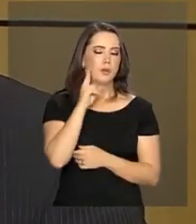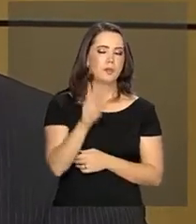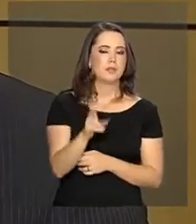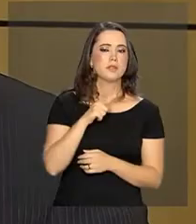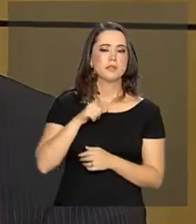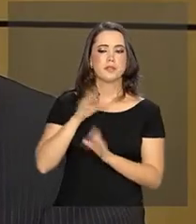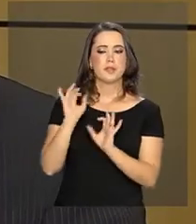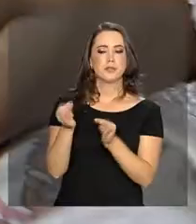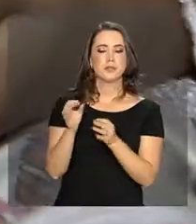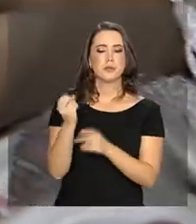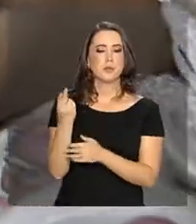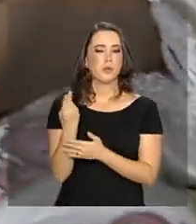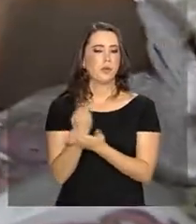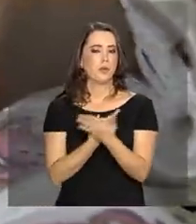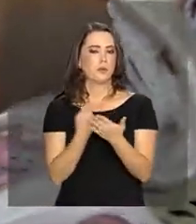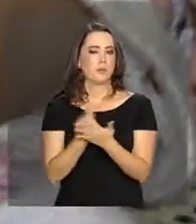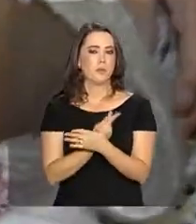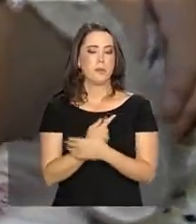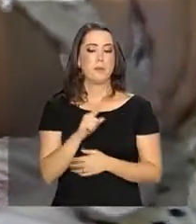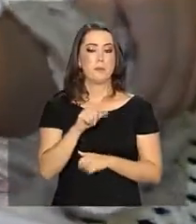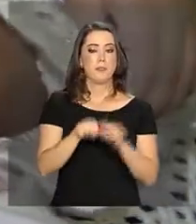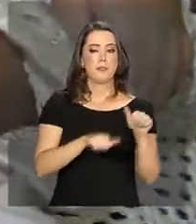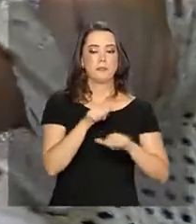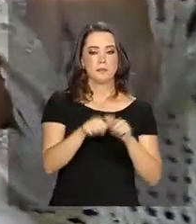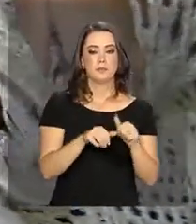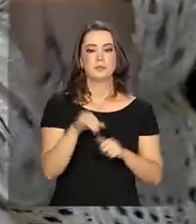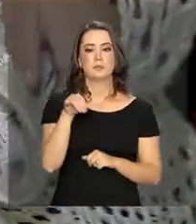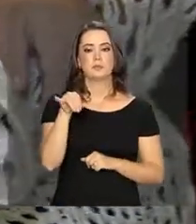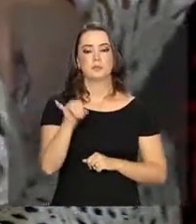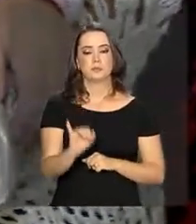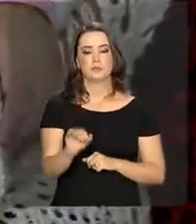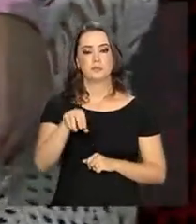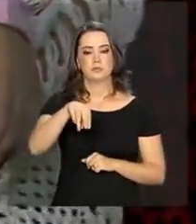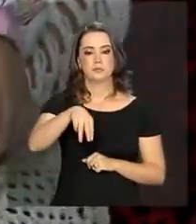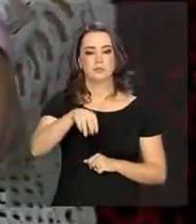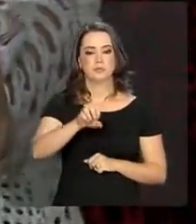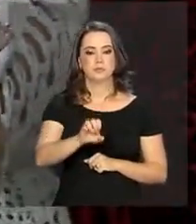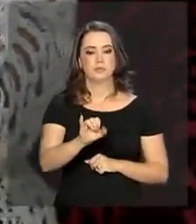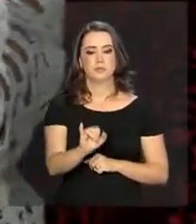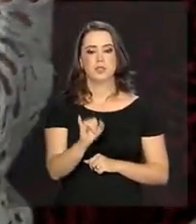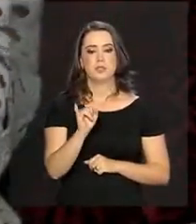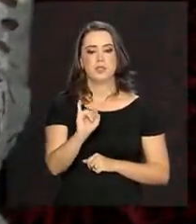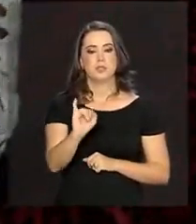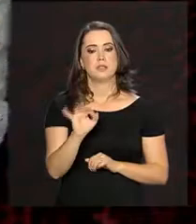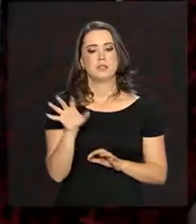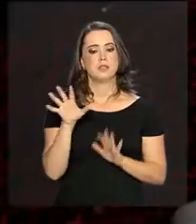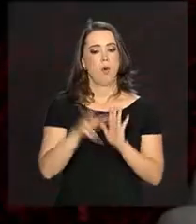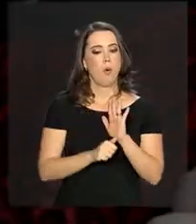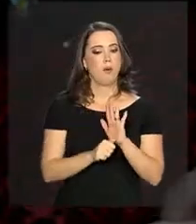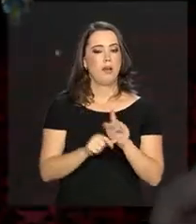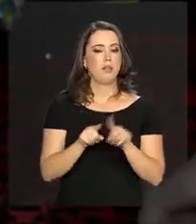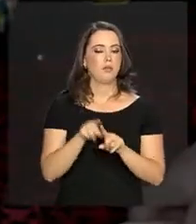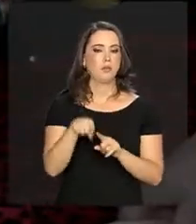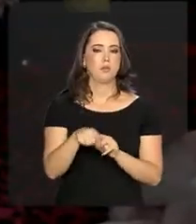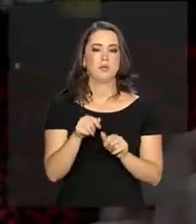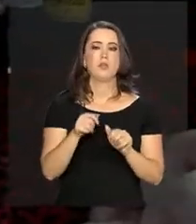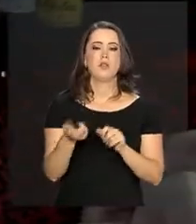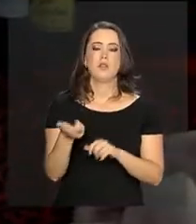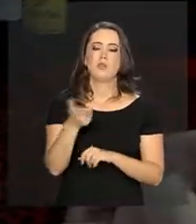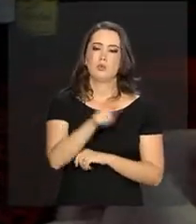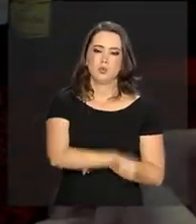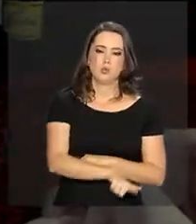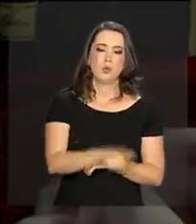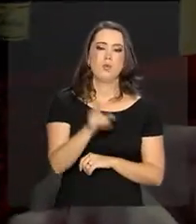saber se o terminal é regular ou não. A adulteração do e-mail acontece em casos de roubo para que o aparelho volte ao